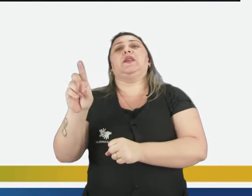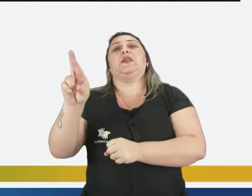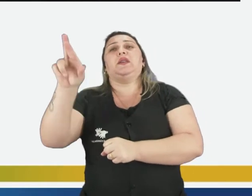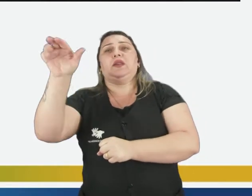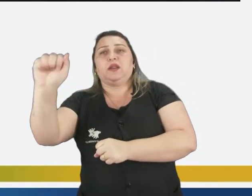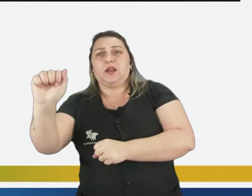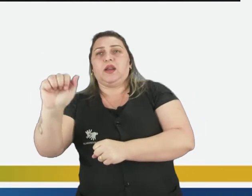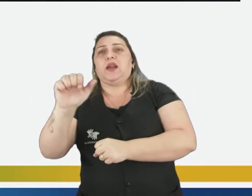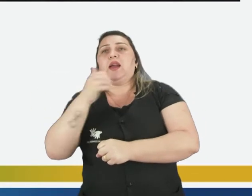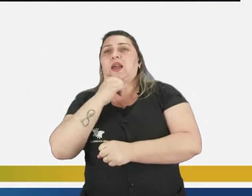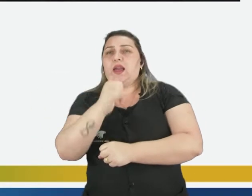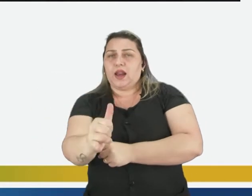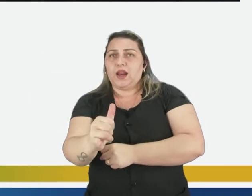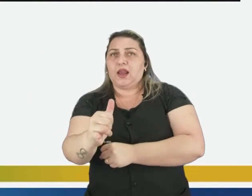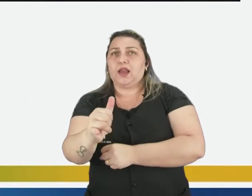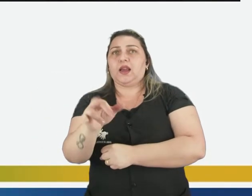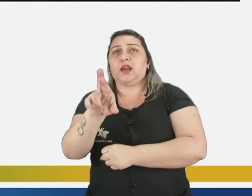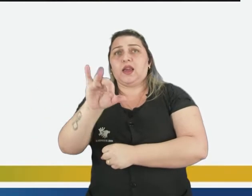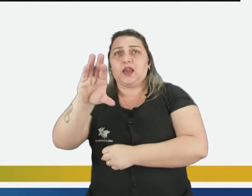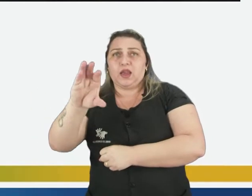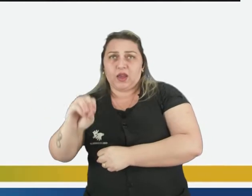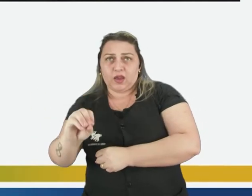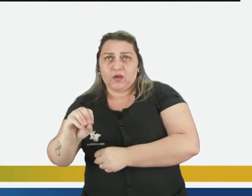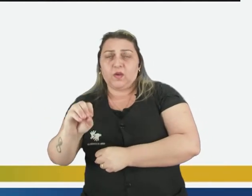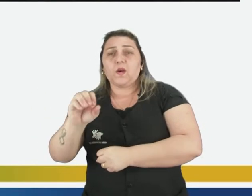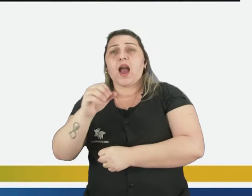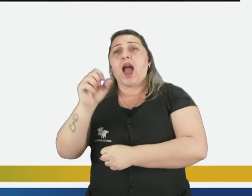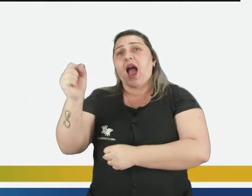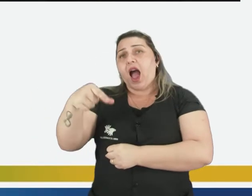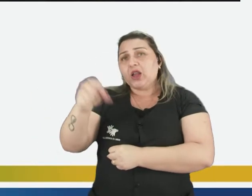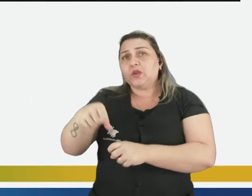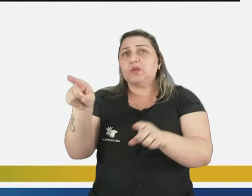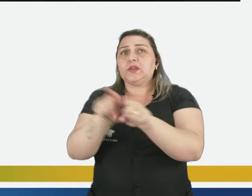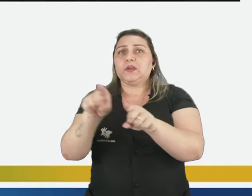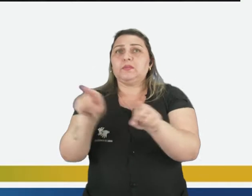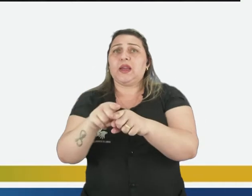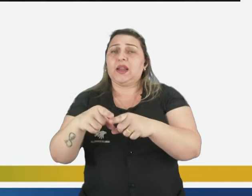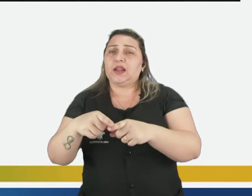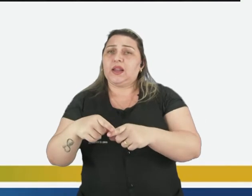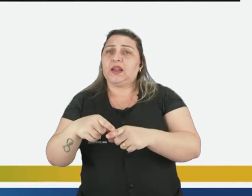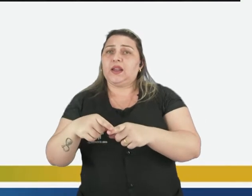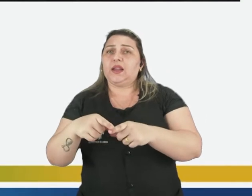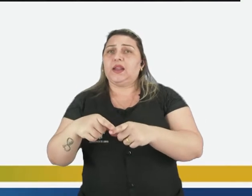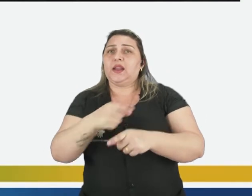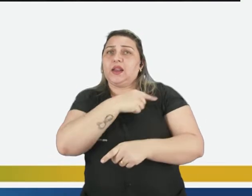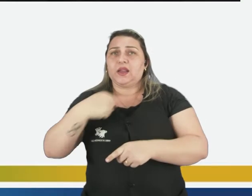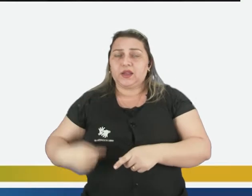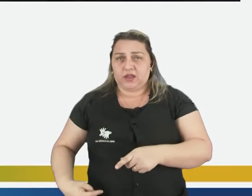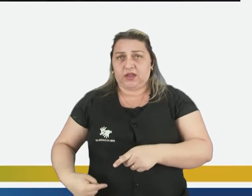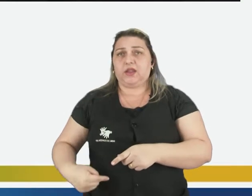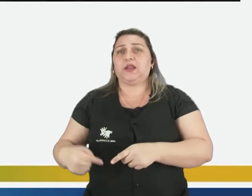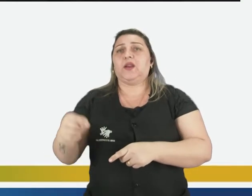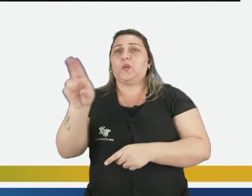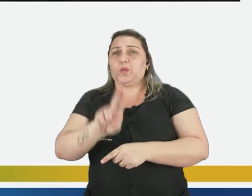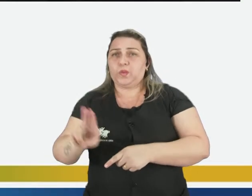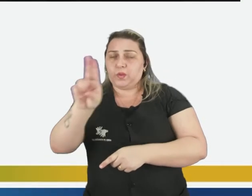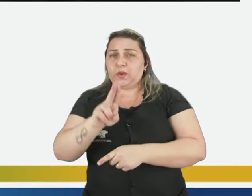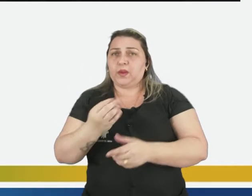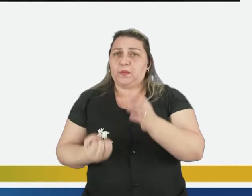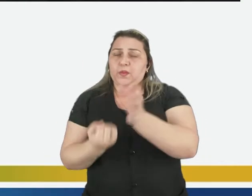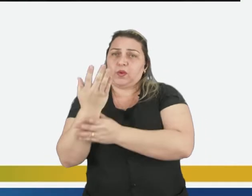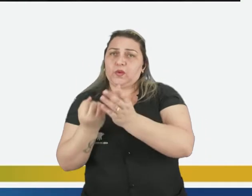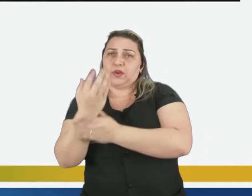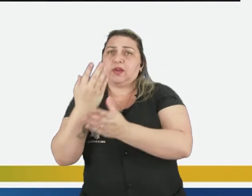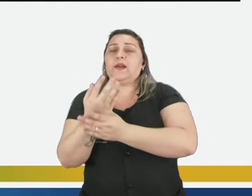Gargantas no rio Yangtze, chamado Rio Azul também. No entanto, a maior parte da energia consumida da China é produzida